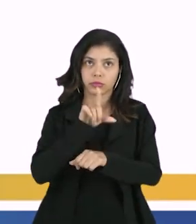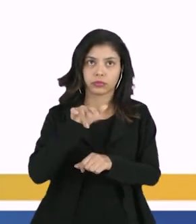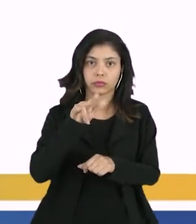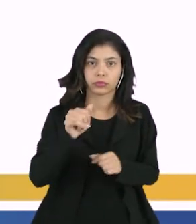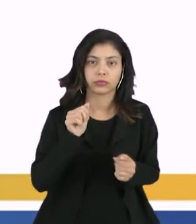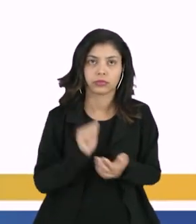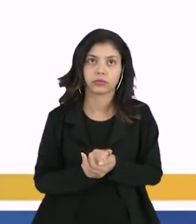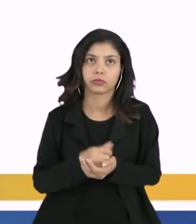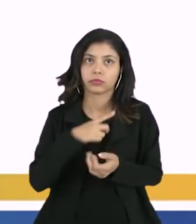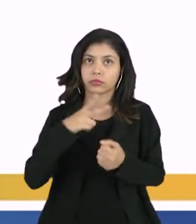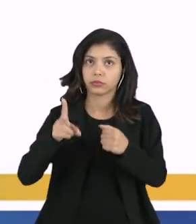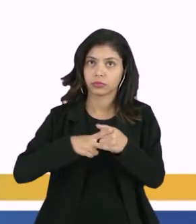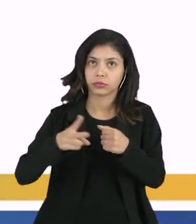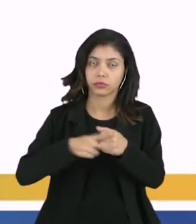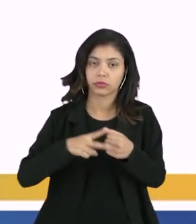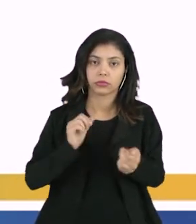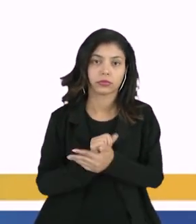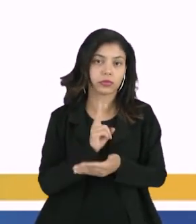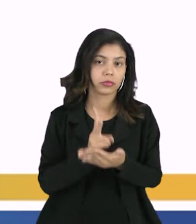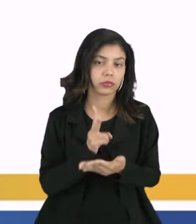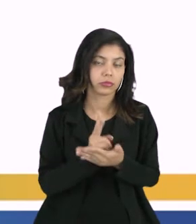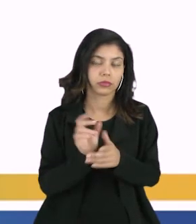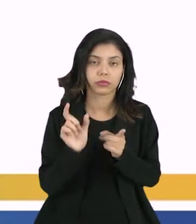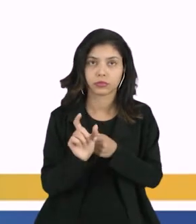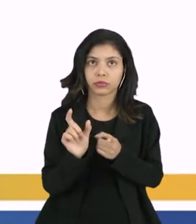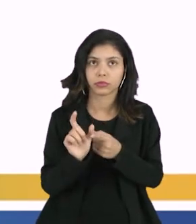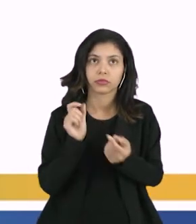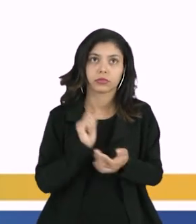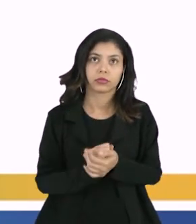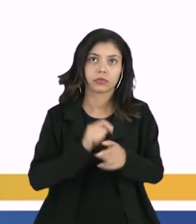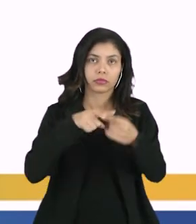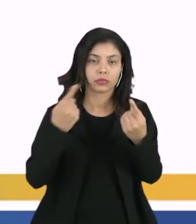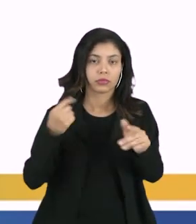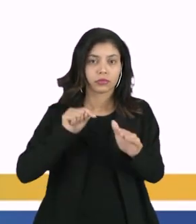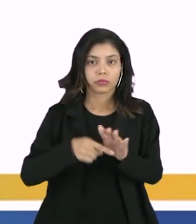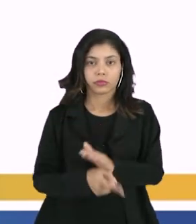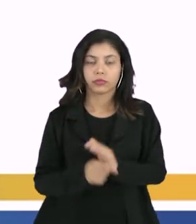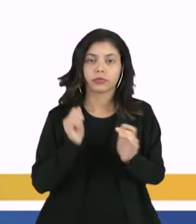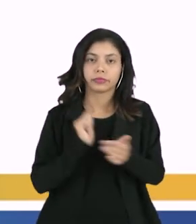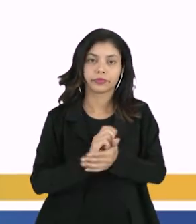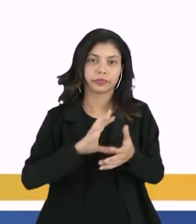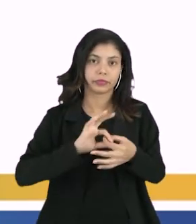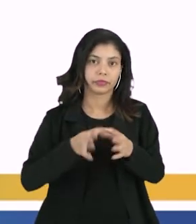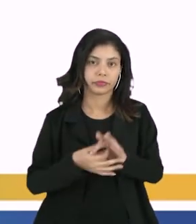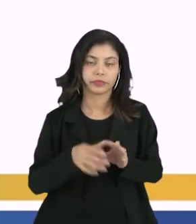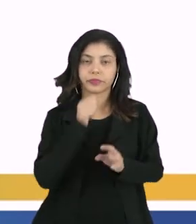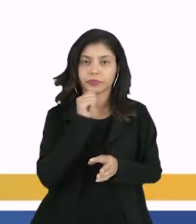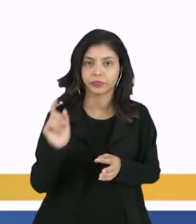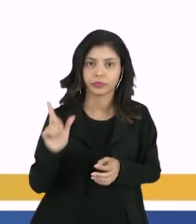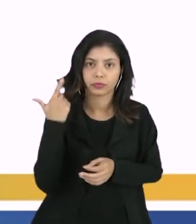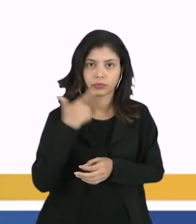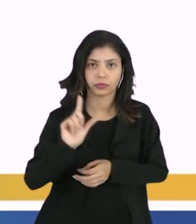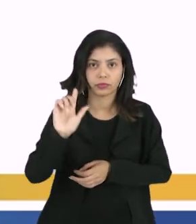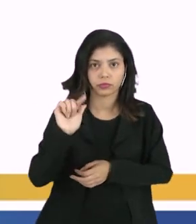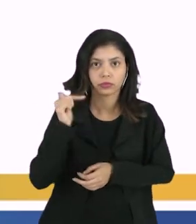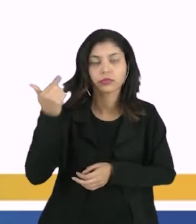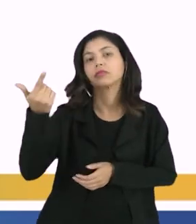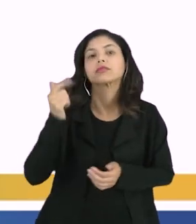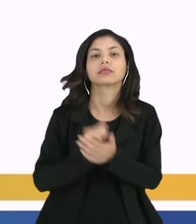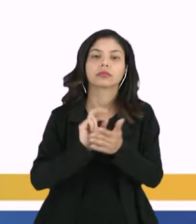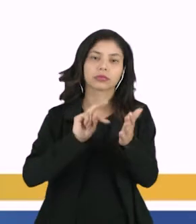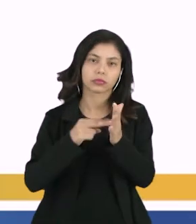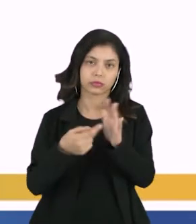Luiz. Eu tenho o verbo. É a mesma palavra, mas dentro de um contexto, ela ganha uma outra